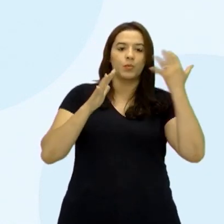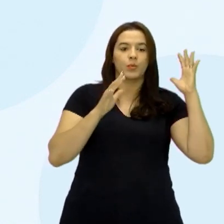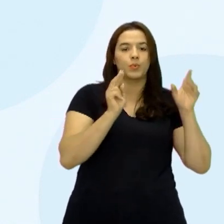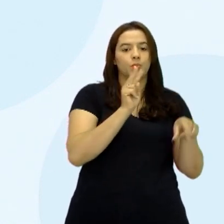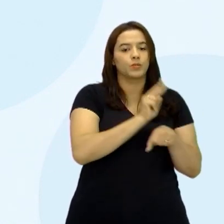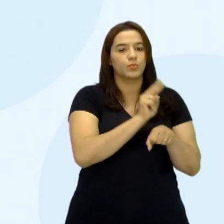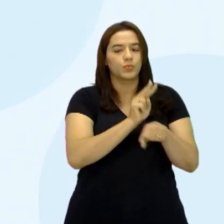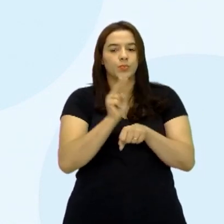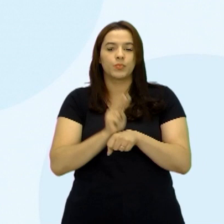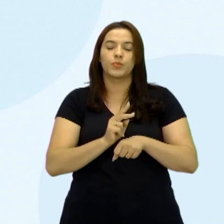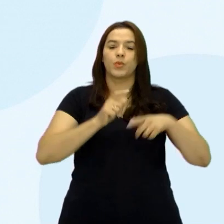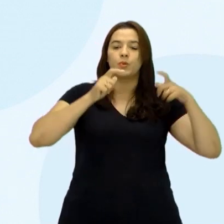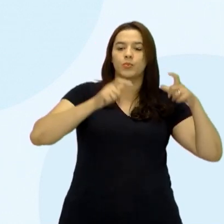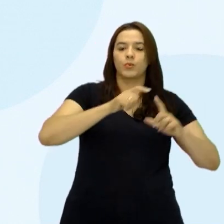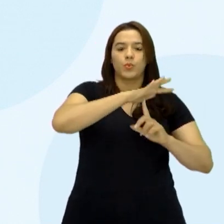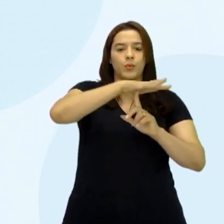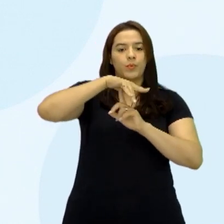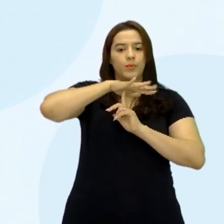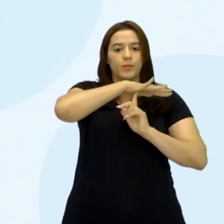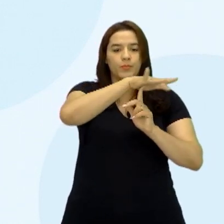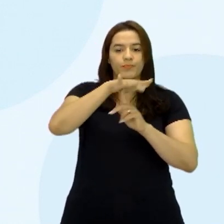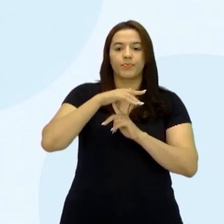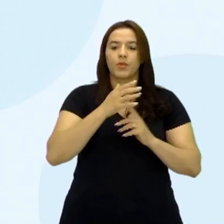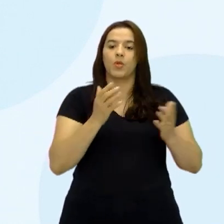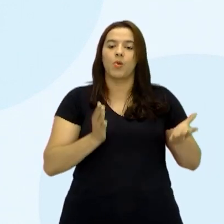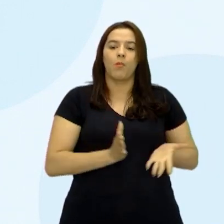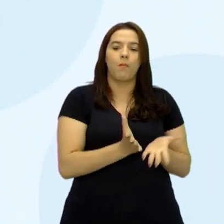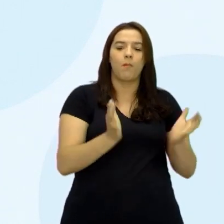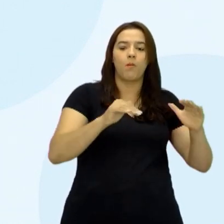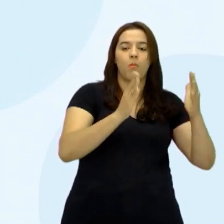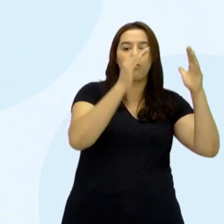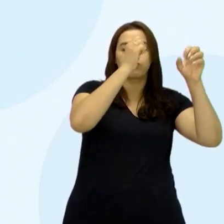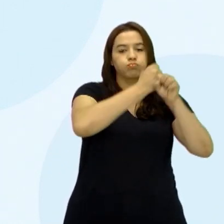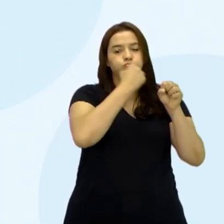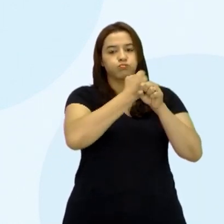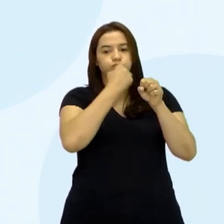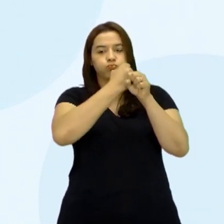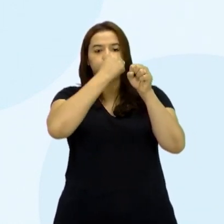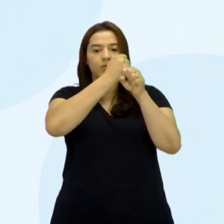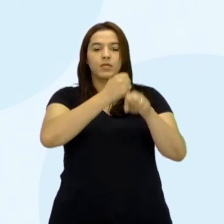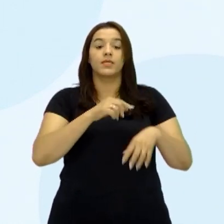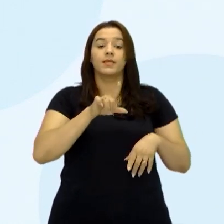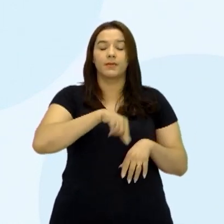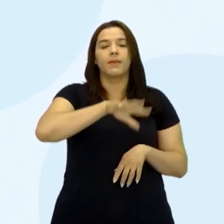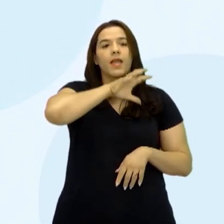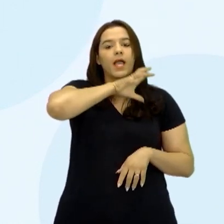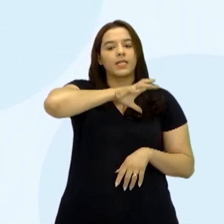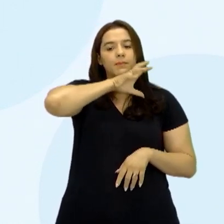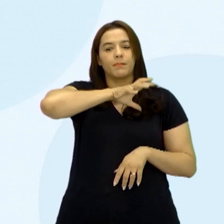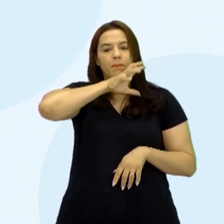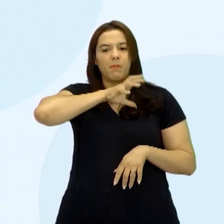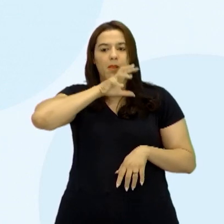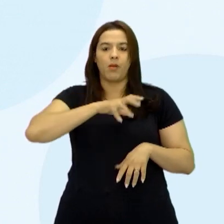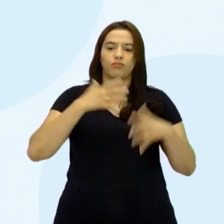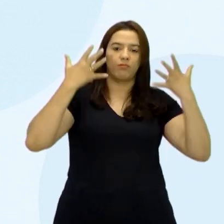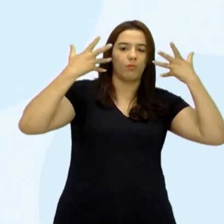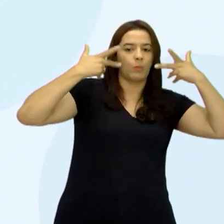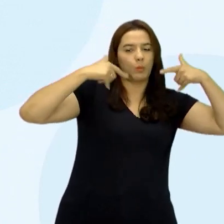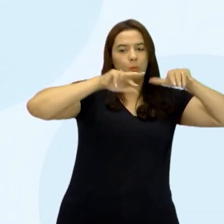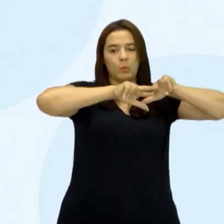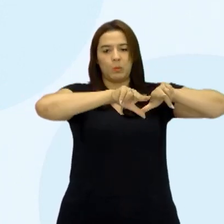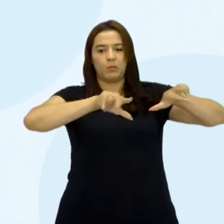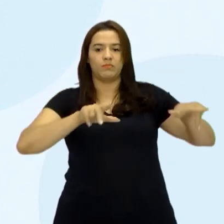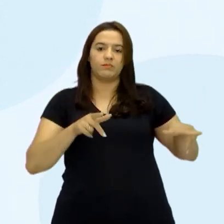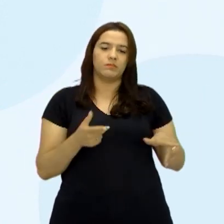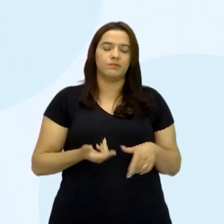biológica, parque nacional, monumento natural e refúgio da vida silvestre. Então, Não tem como